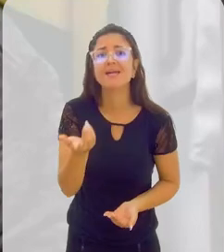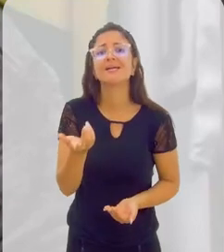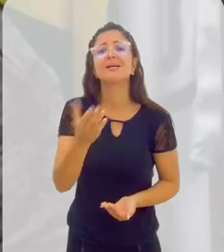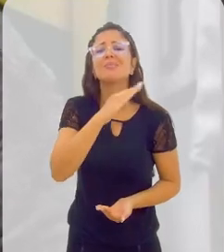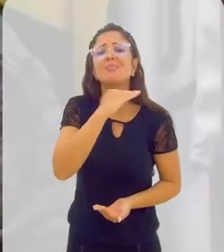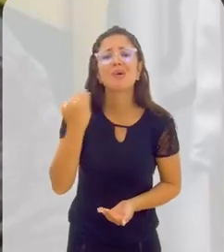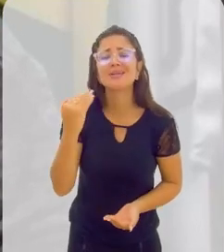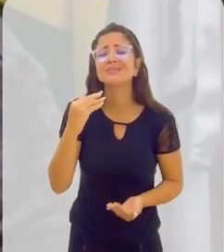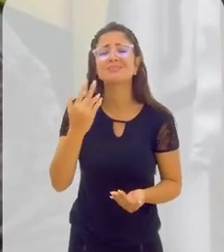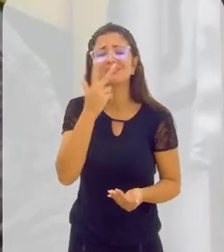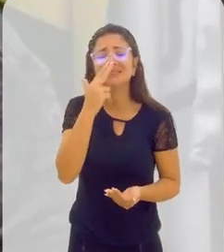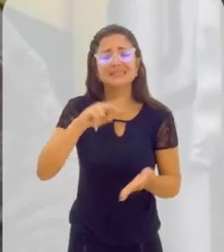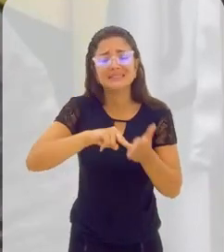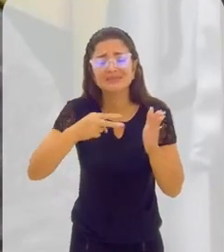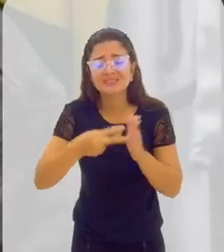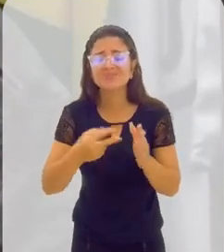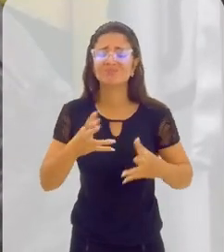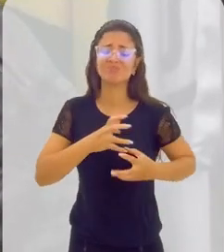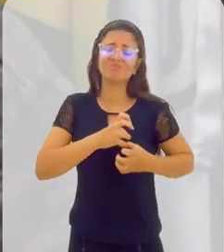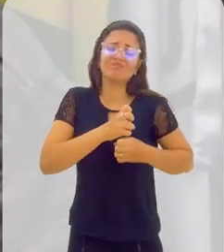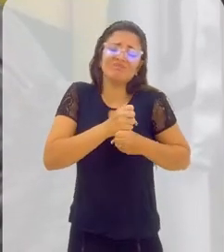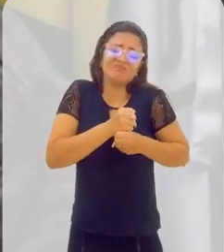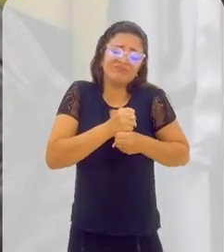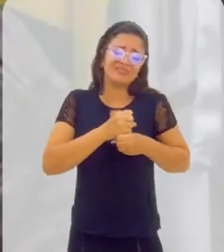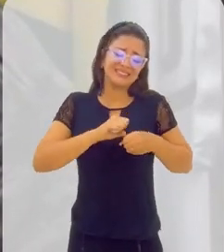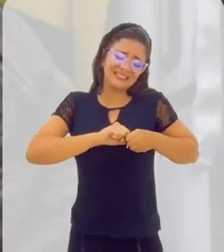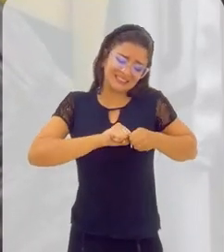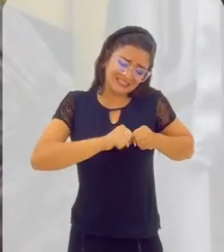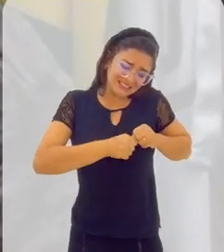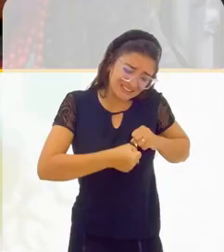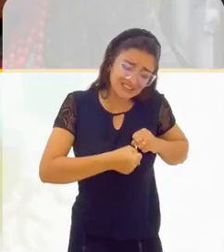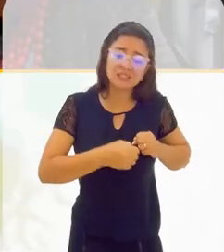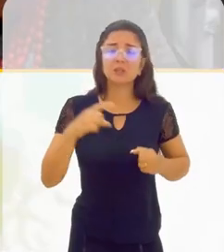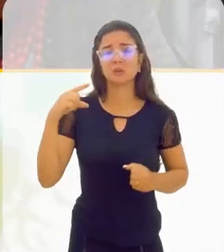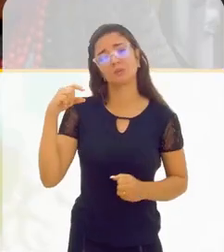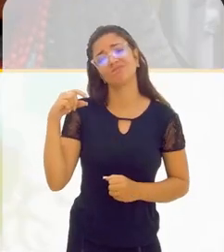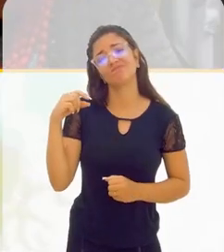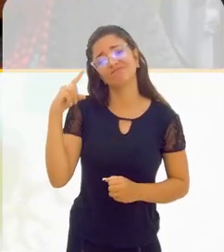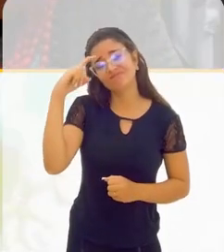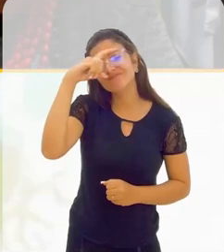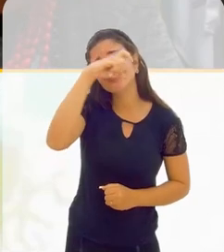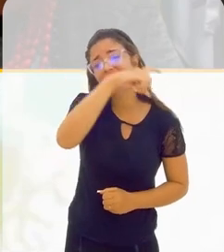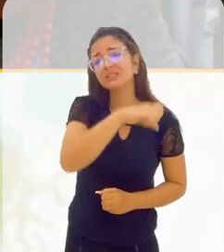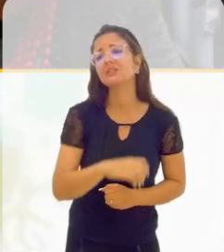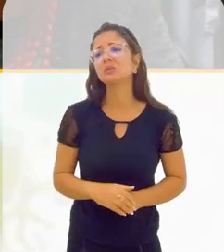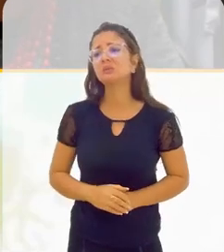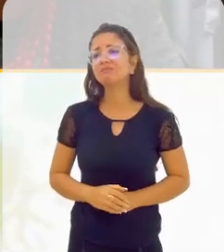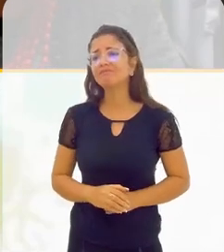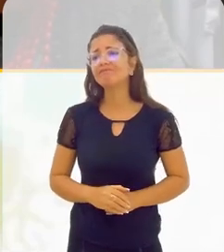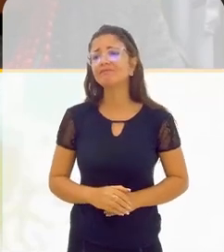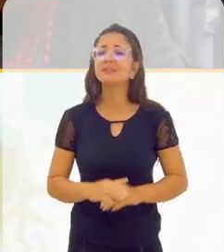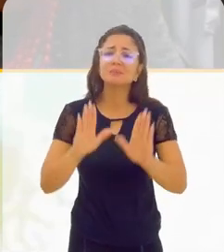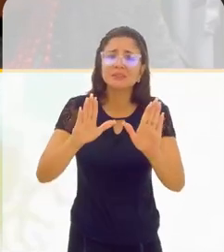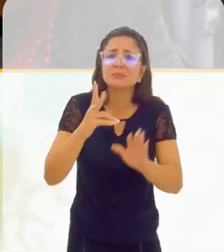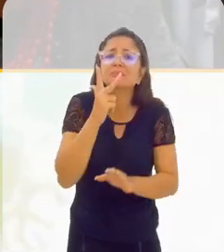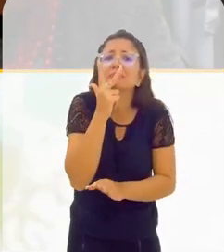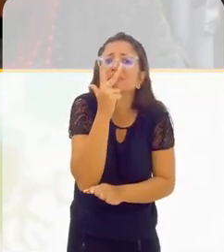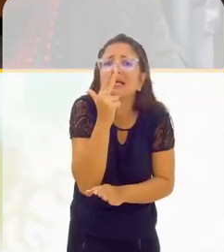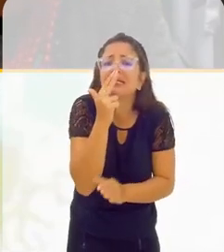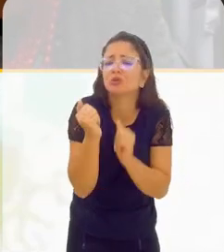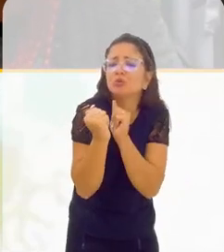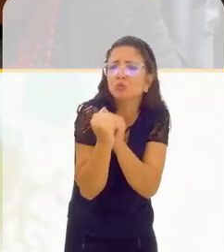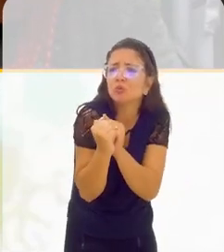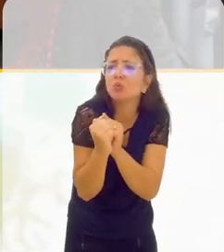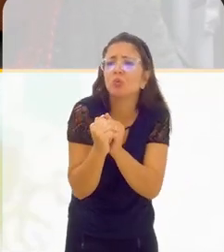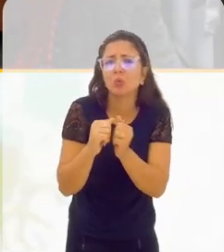morte para mim é uma coisa doida porém ela é doída mas eu considero